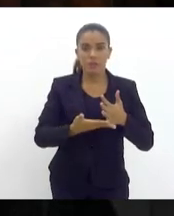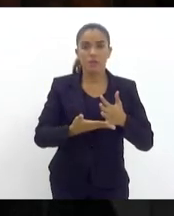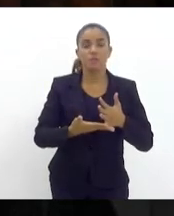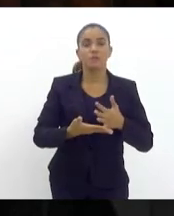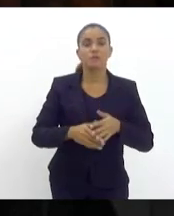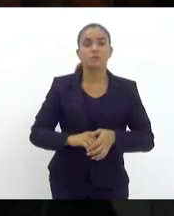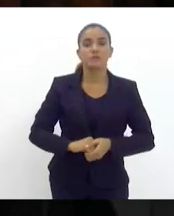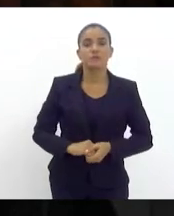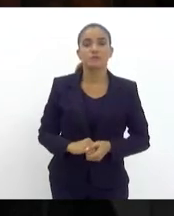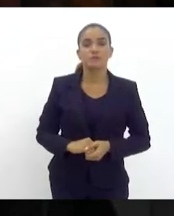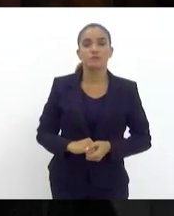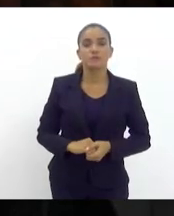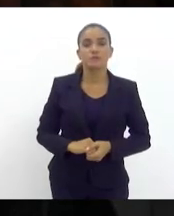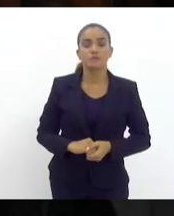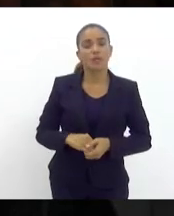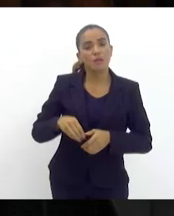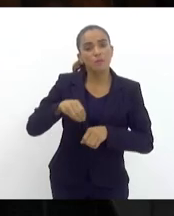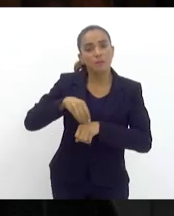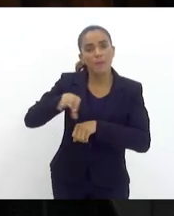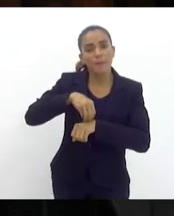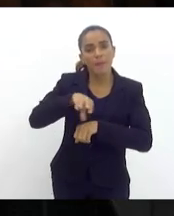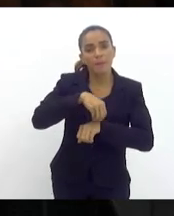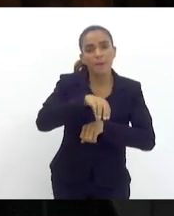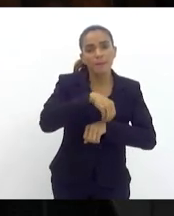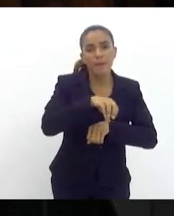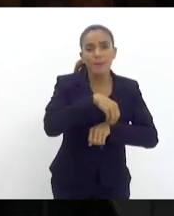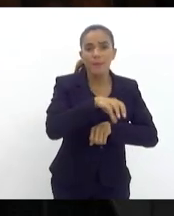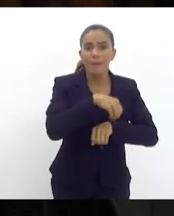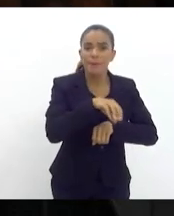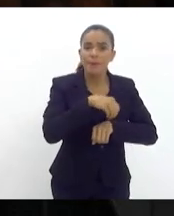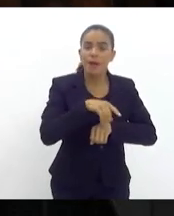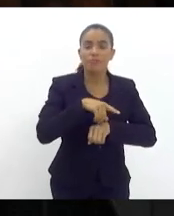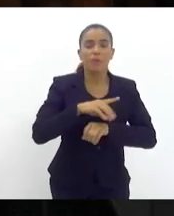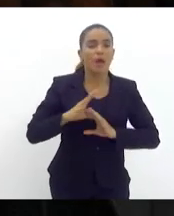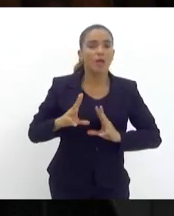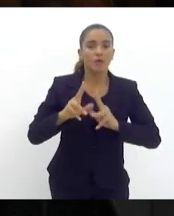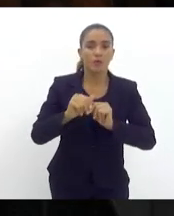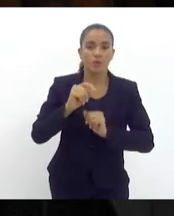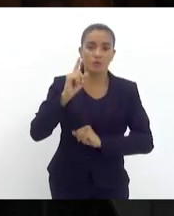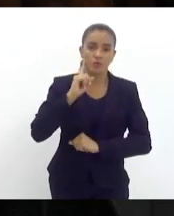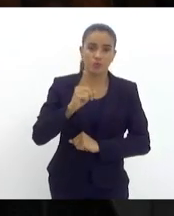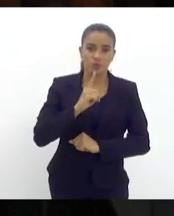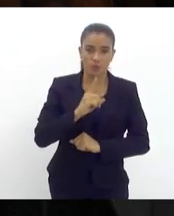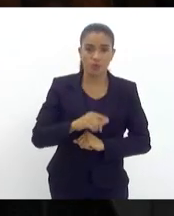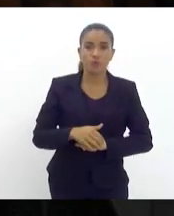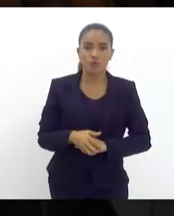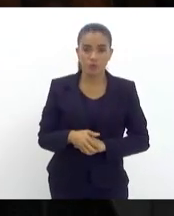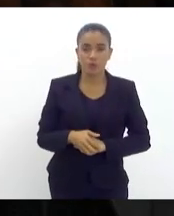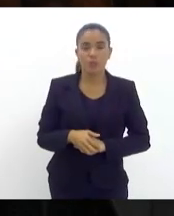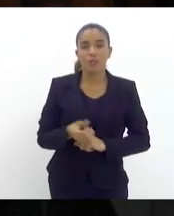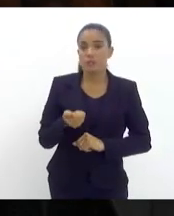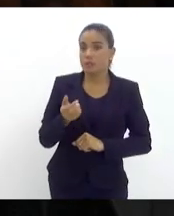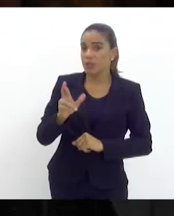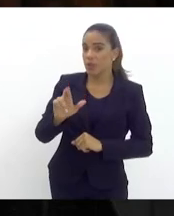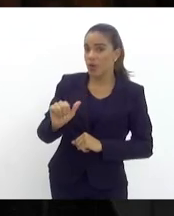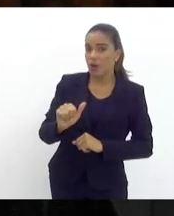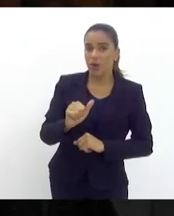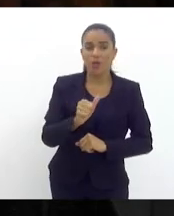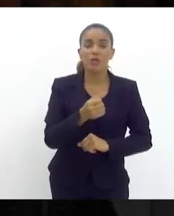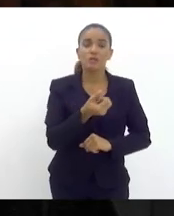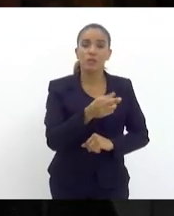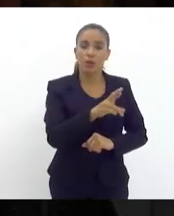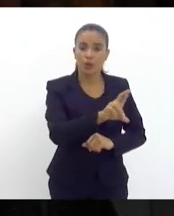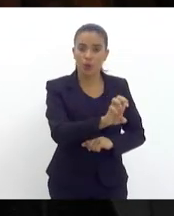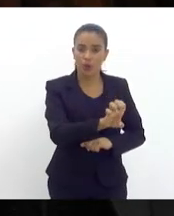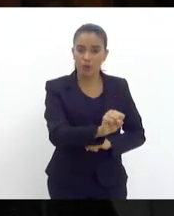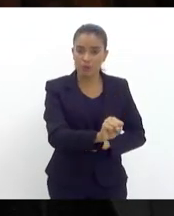de libras que leva a nossa voz aos deficientes auditivos senhoras e senhores